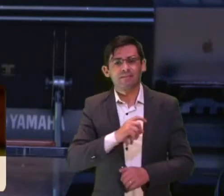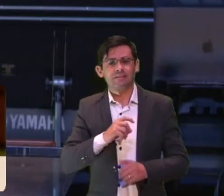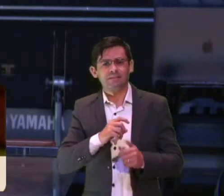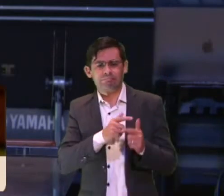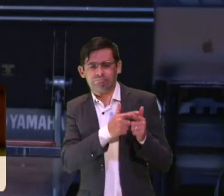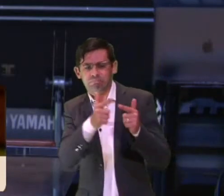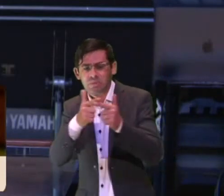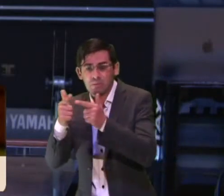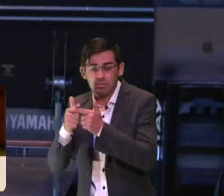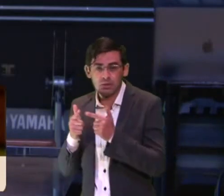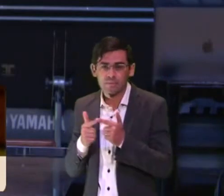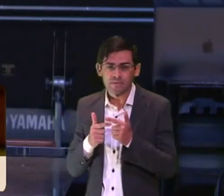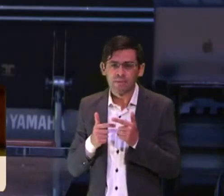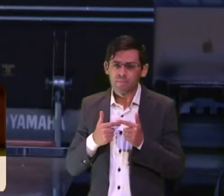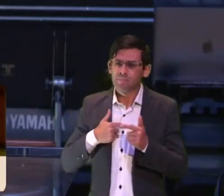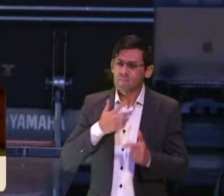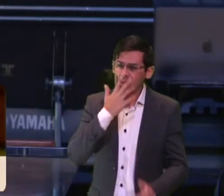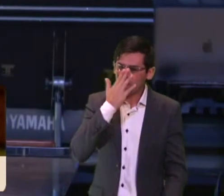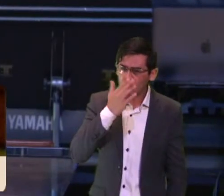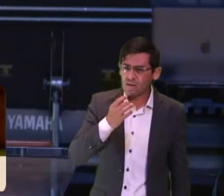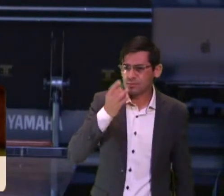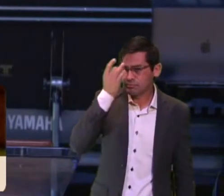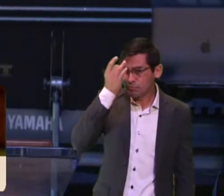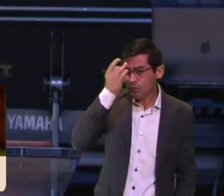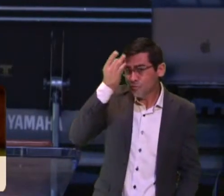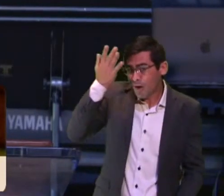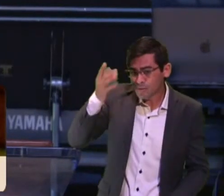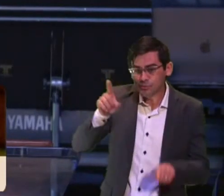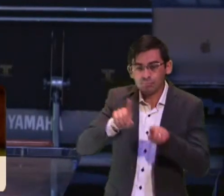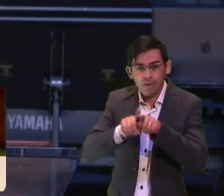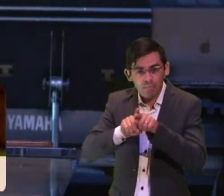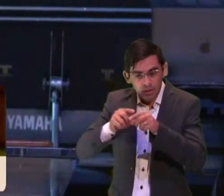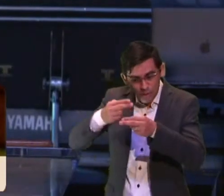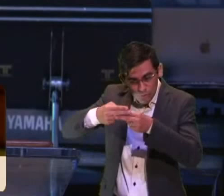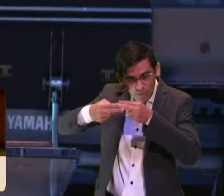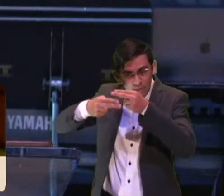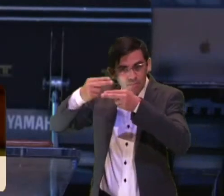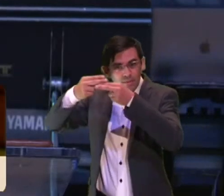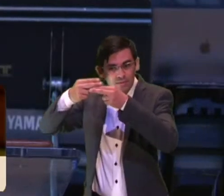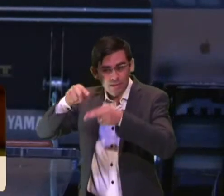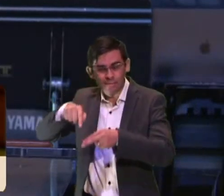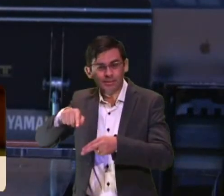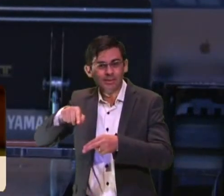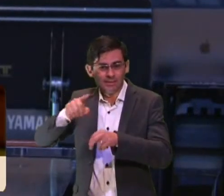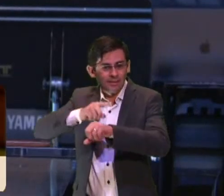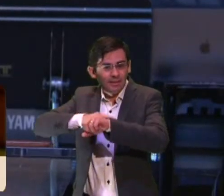Eu imagino que não foi nada fácil para Neemias lidar com as pressões.